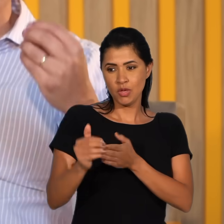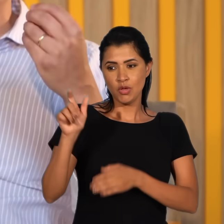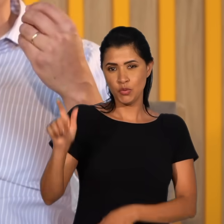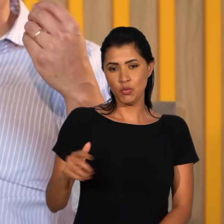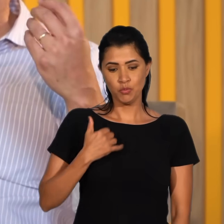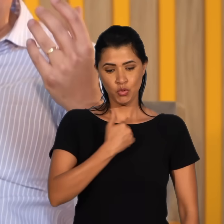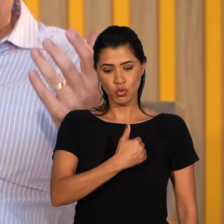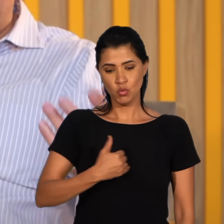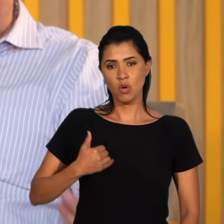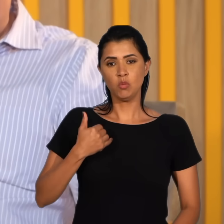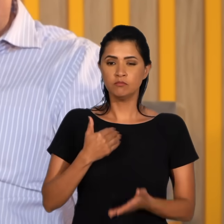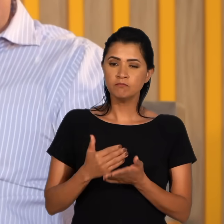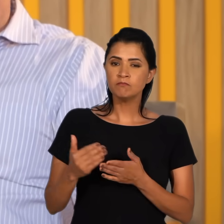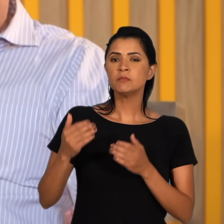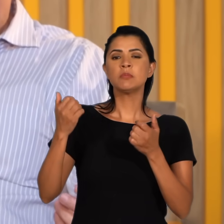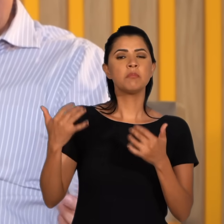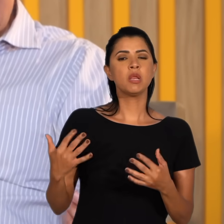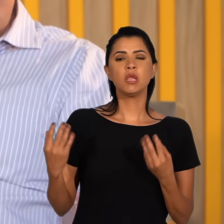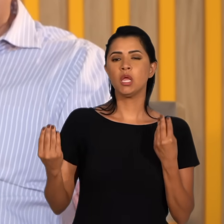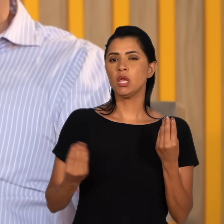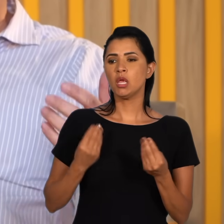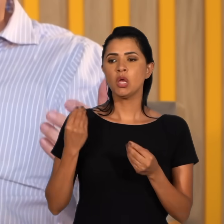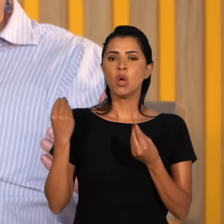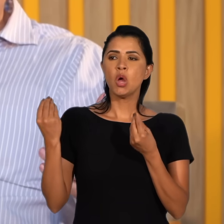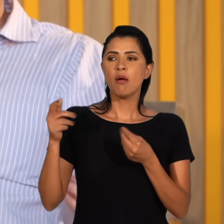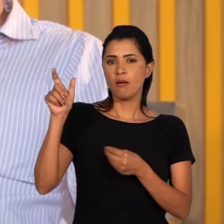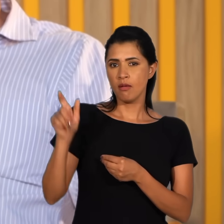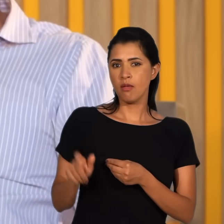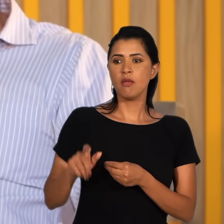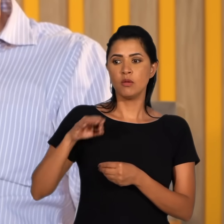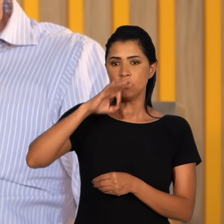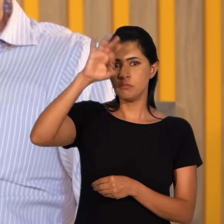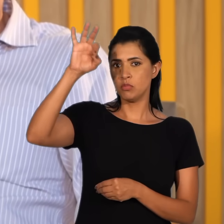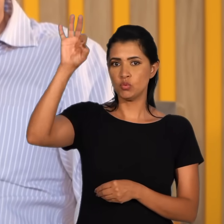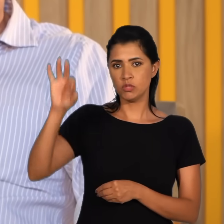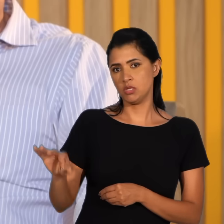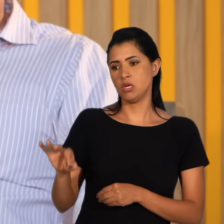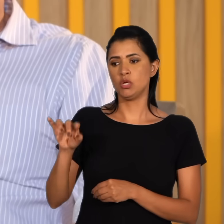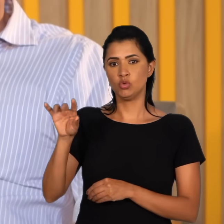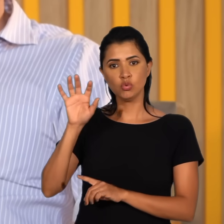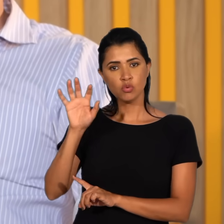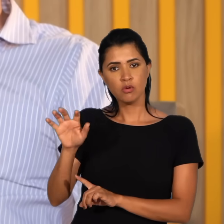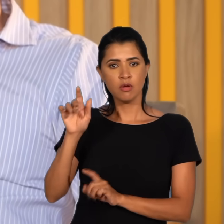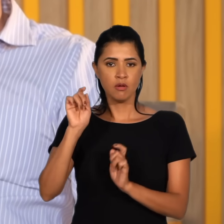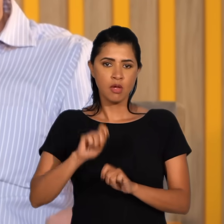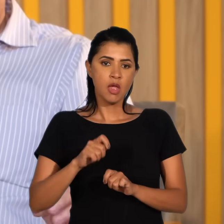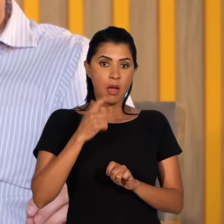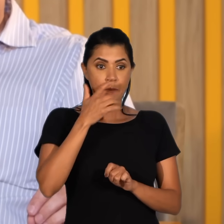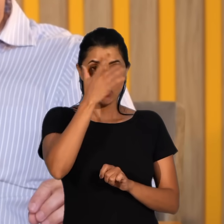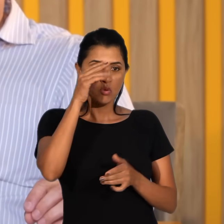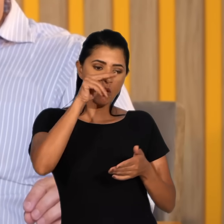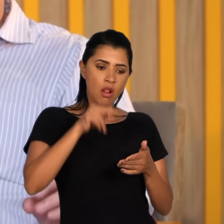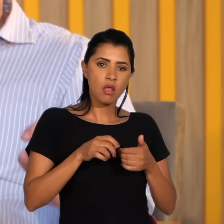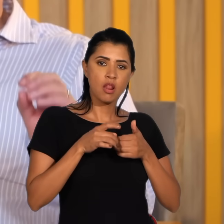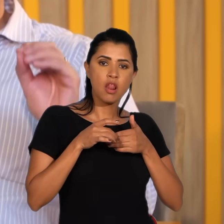onde João procura explicar a direção na qual ele inspirado pelo Espírito Santo pretende conduzir o